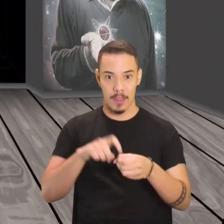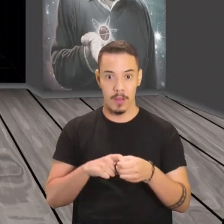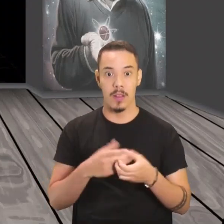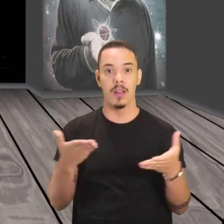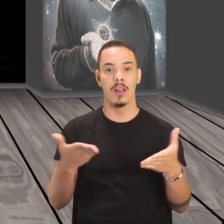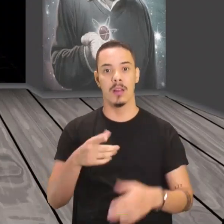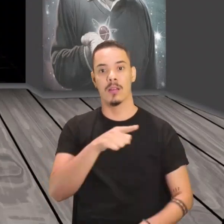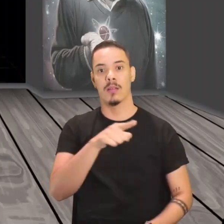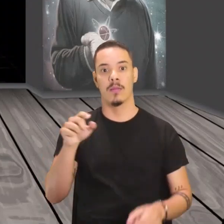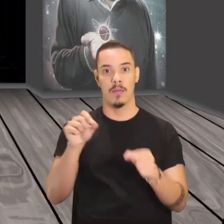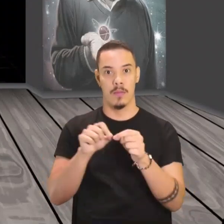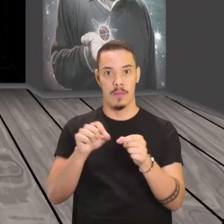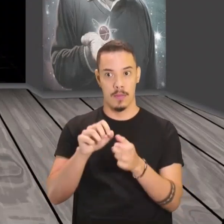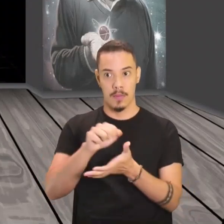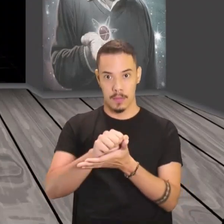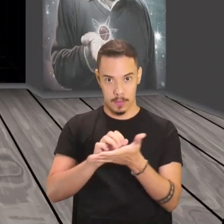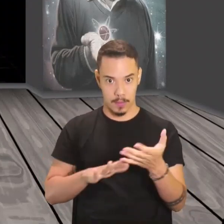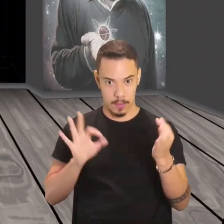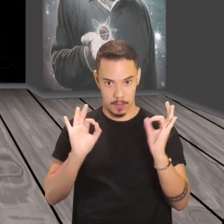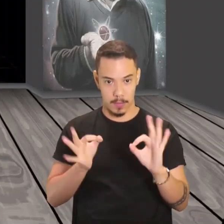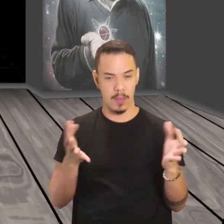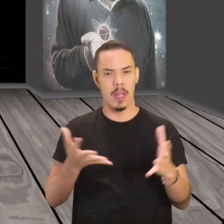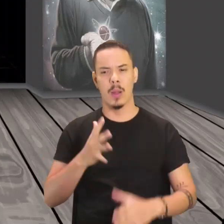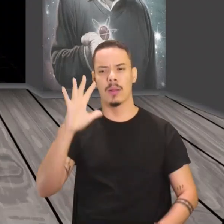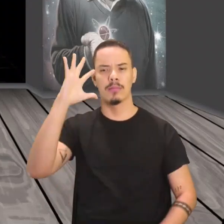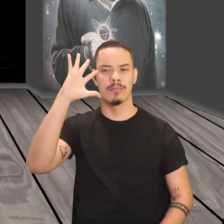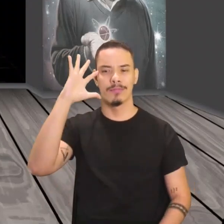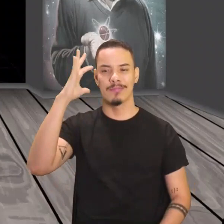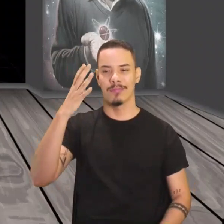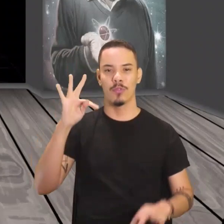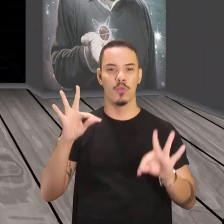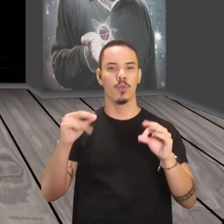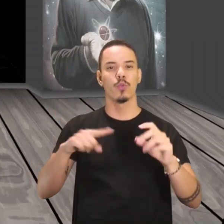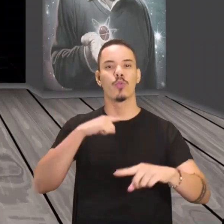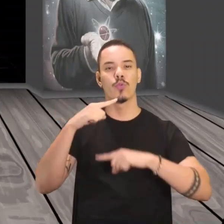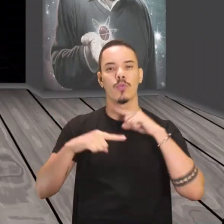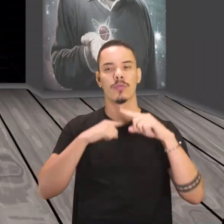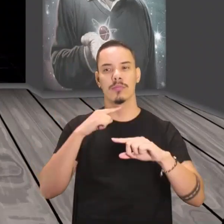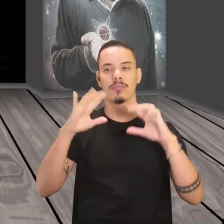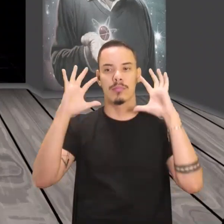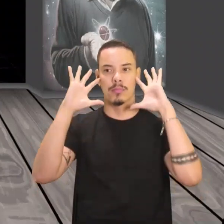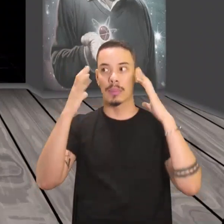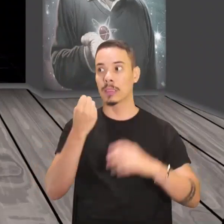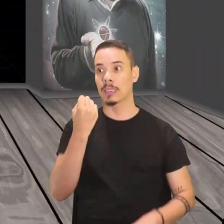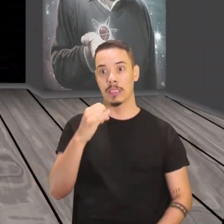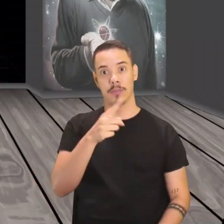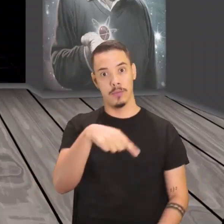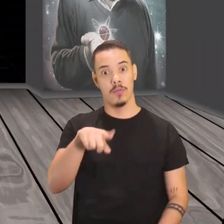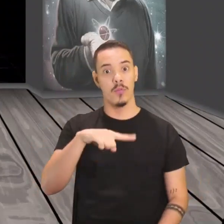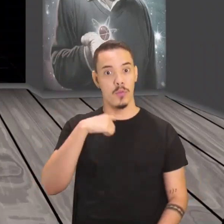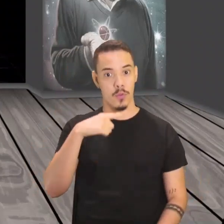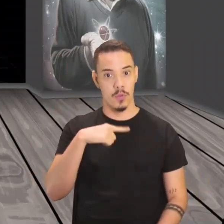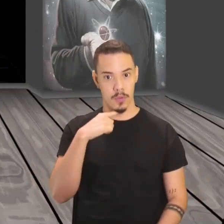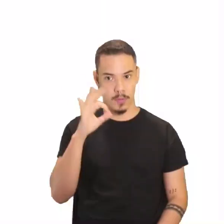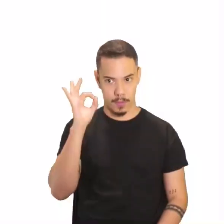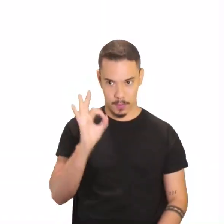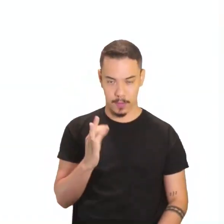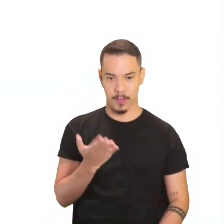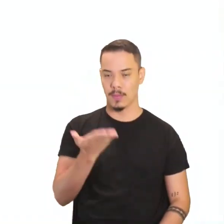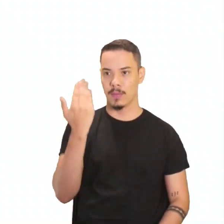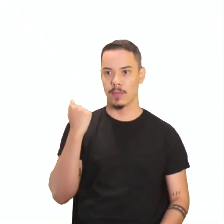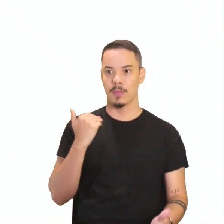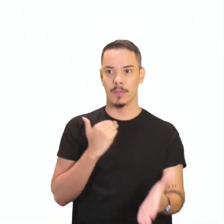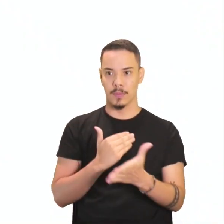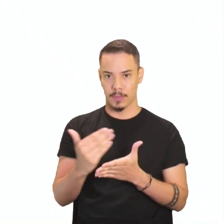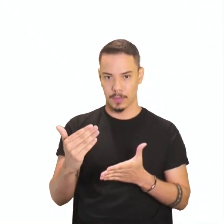as atividades e agora nós vamos resolver para eles. Agora, tira algumas dúvidas, caso eles, porventura, tenham, né? Vamos lá? Exatamente. Vamos lá, pessoal?